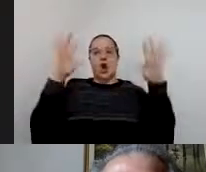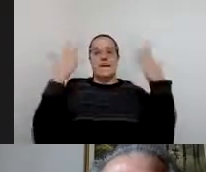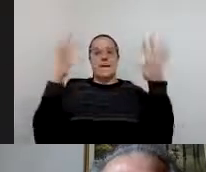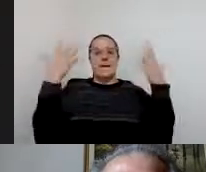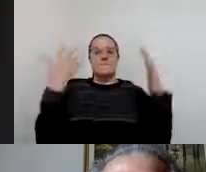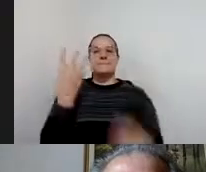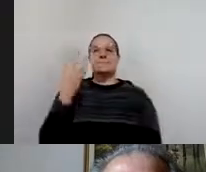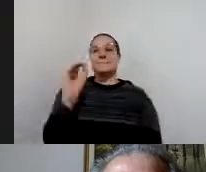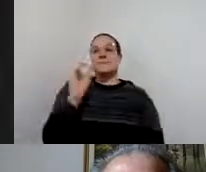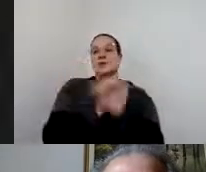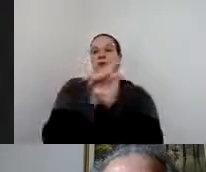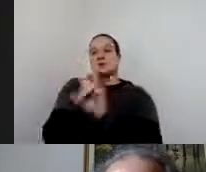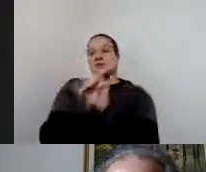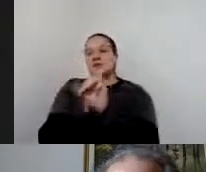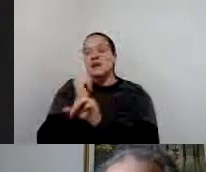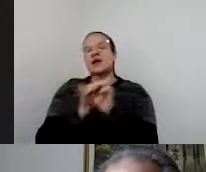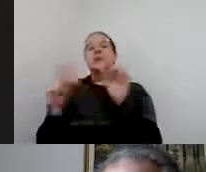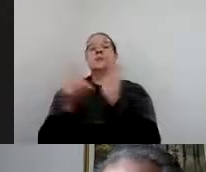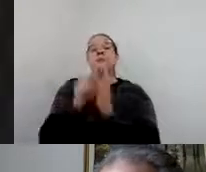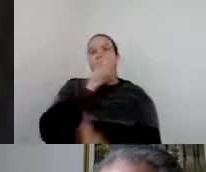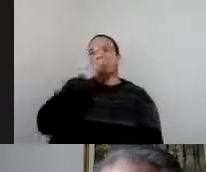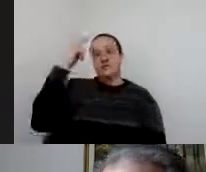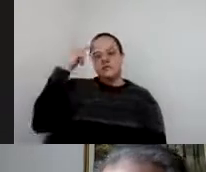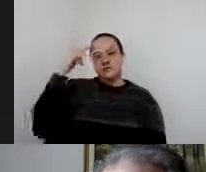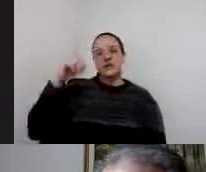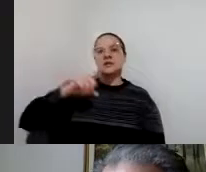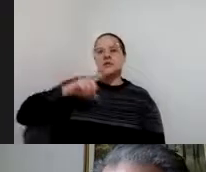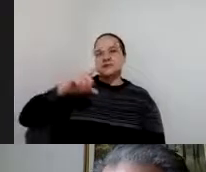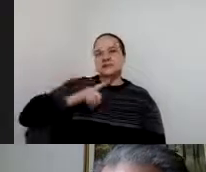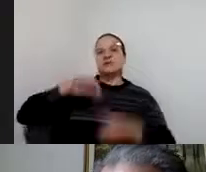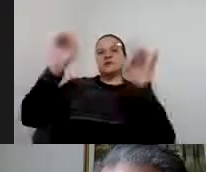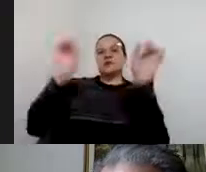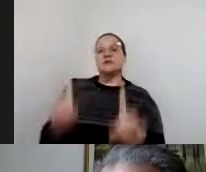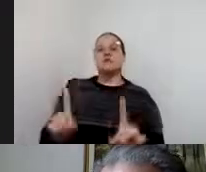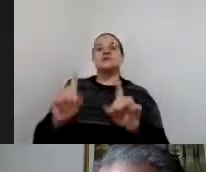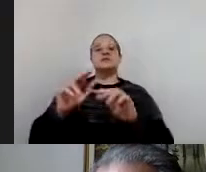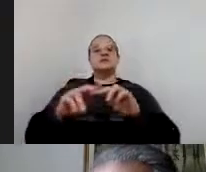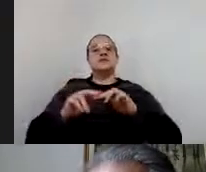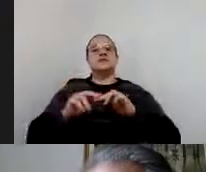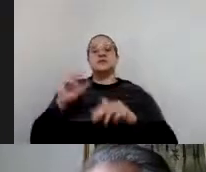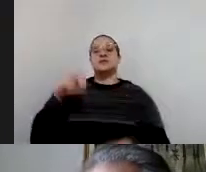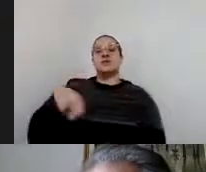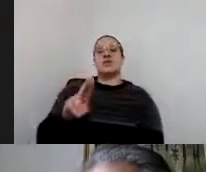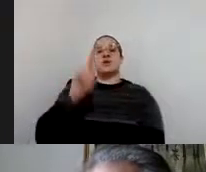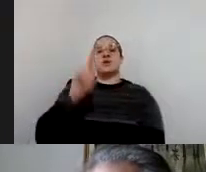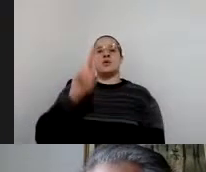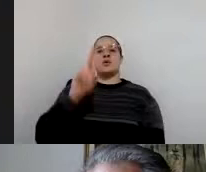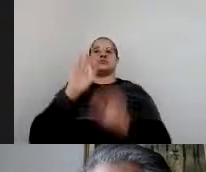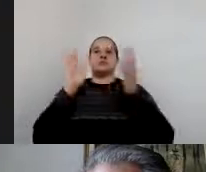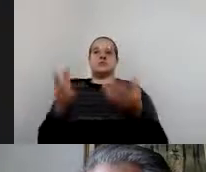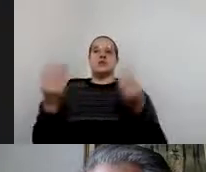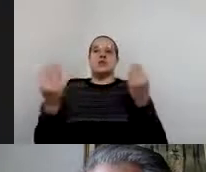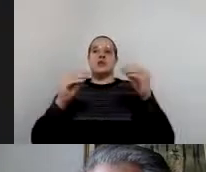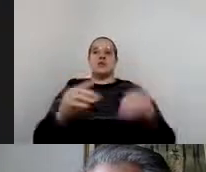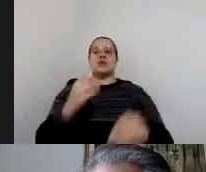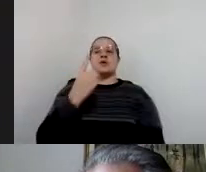Direitos da Pessoa com Deficiente. É com esta forma de denominação que a ONU instituiu, em 1981, este